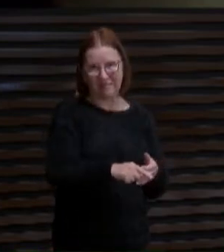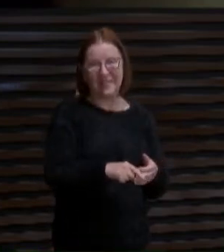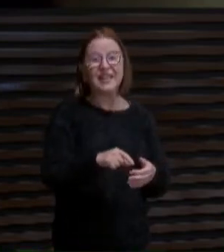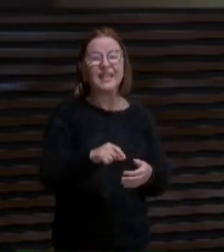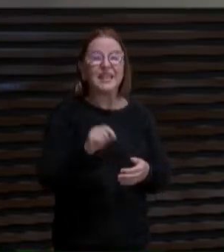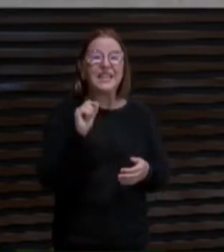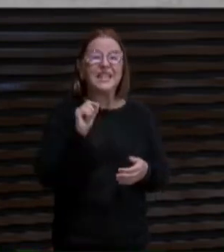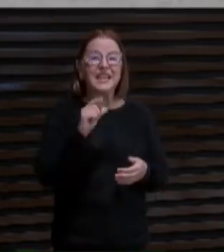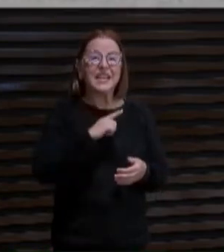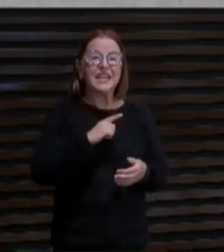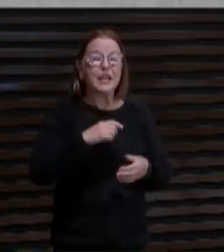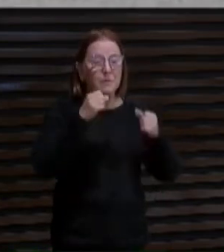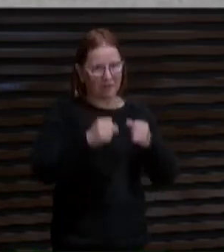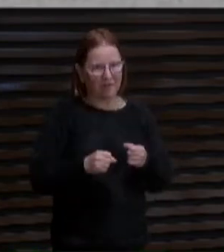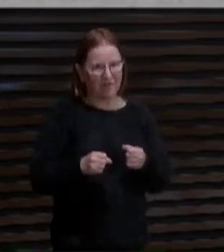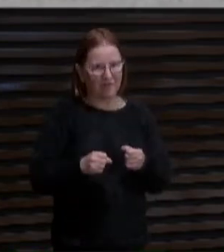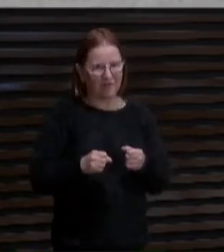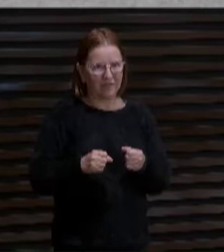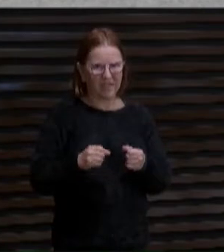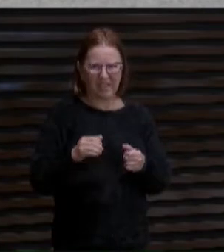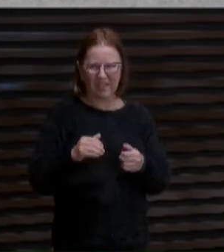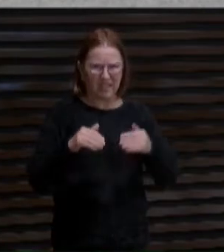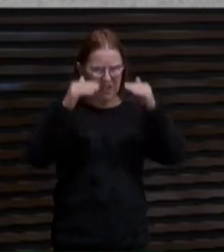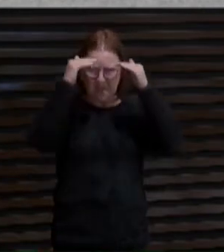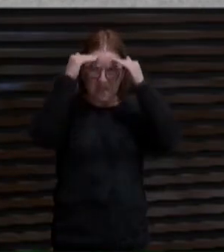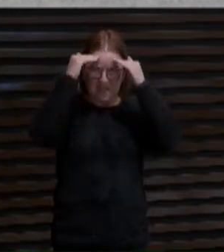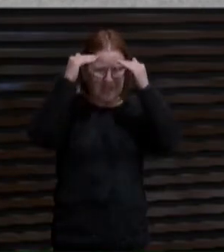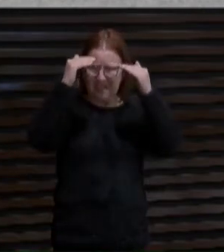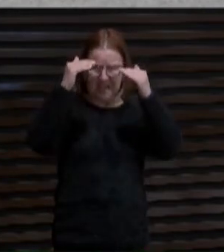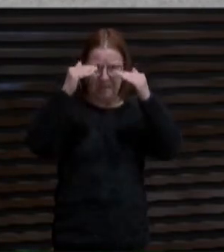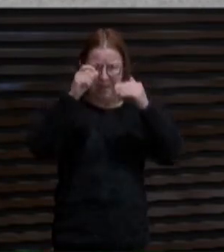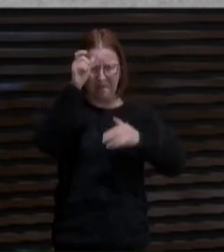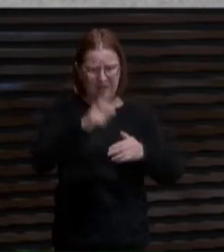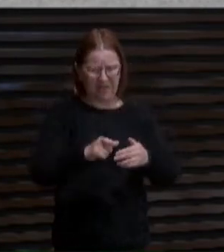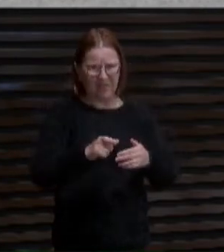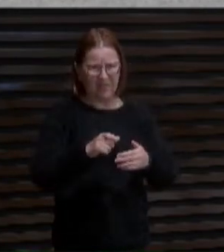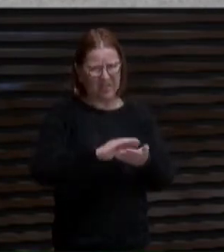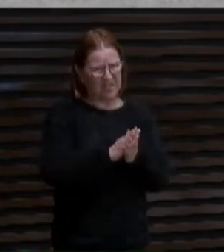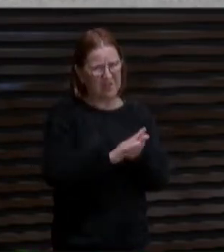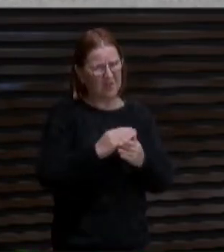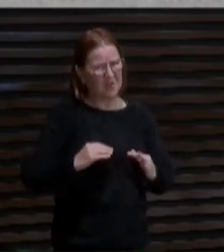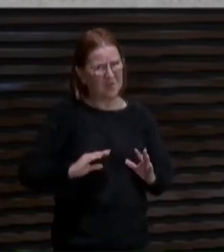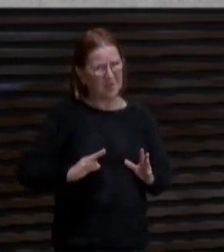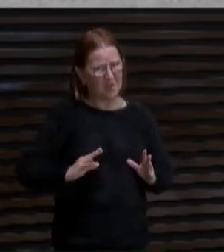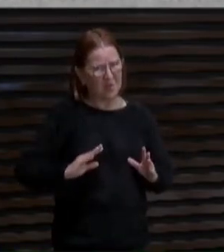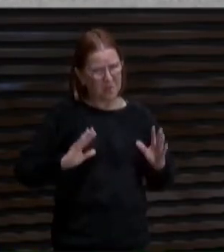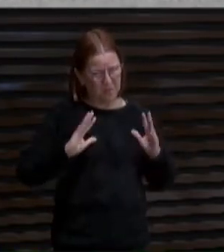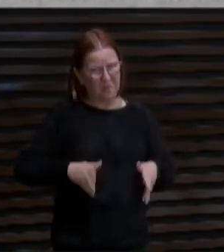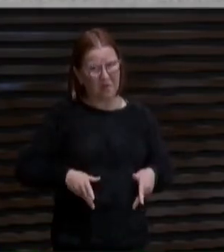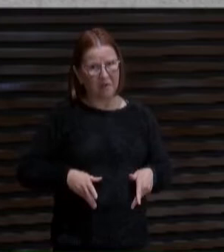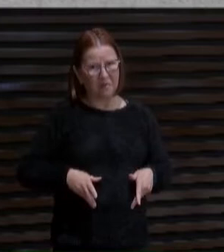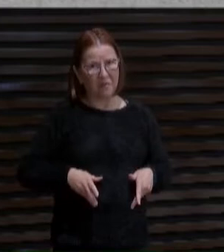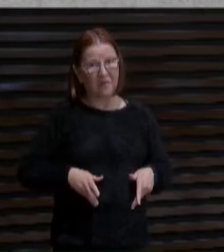tem o poder de destruir o corpo temer aquele que tem o poder destruir o corpo e lançar Alma no inferno Aonde que tá a chave da Morte